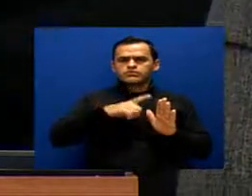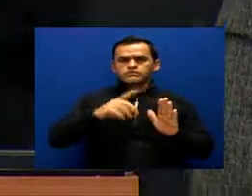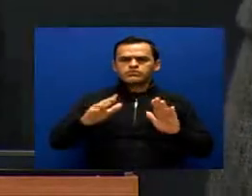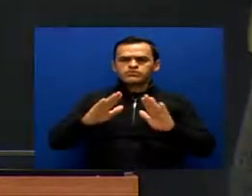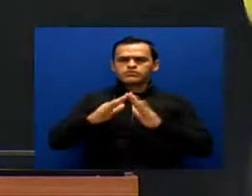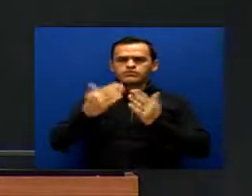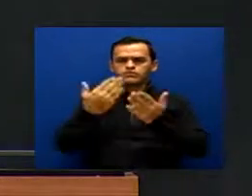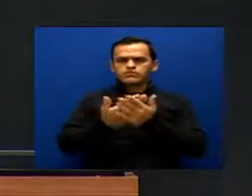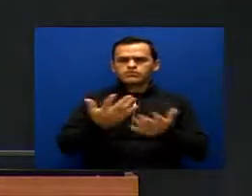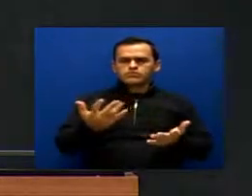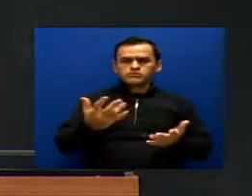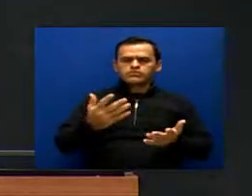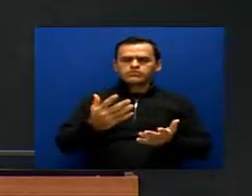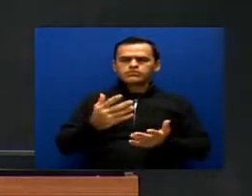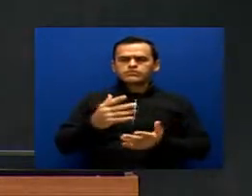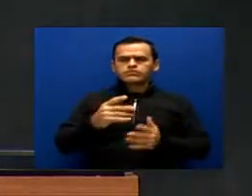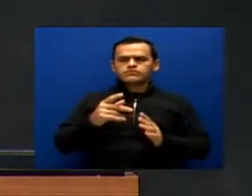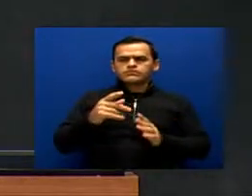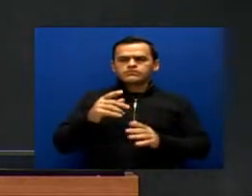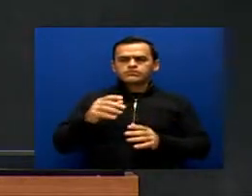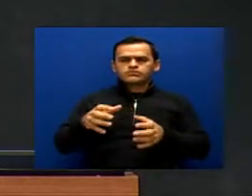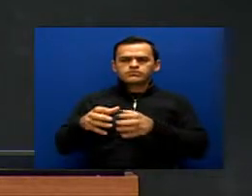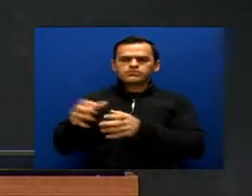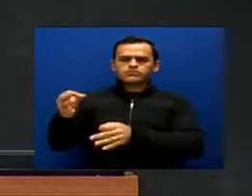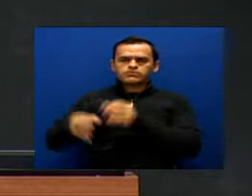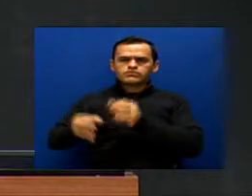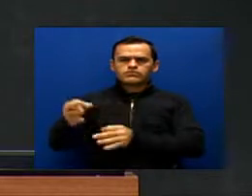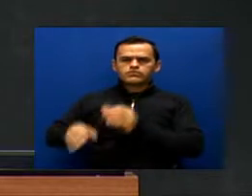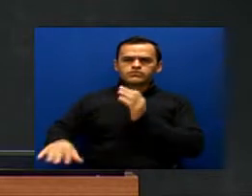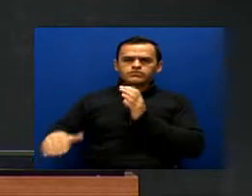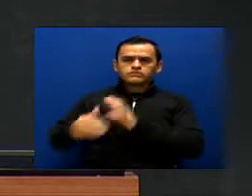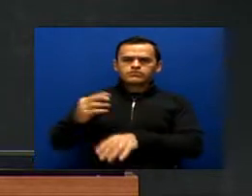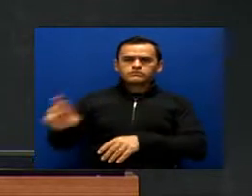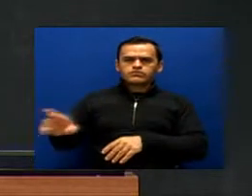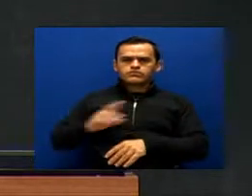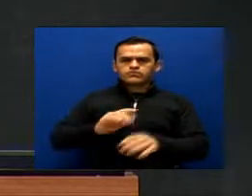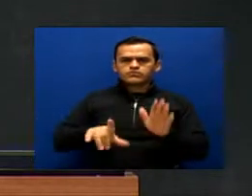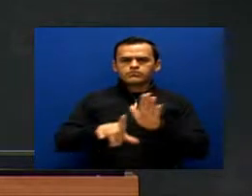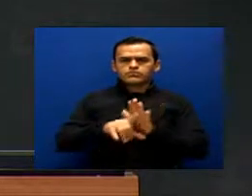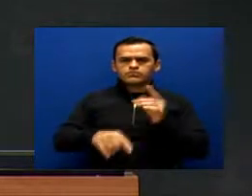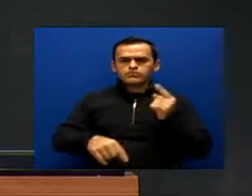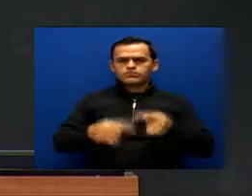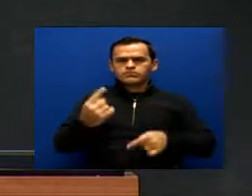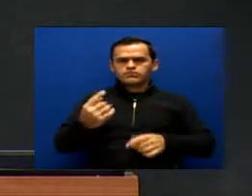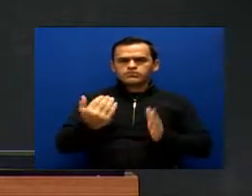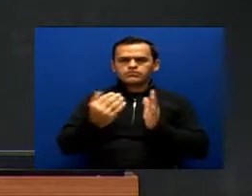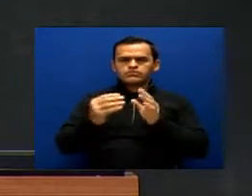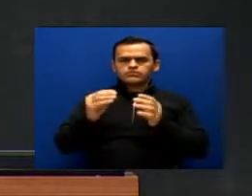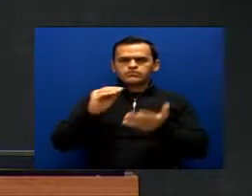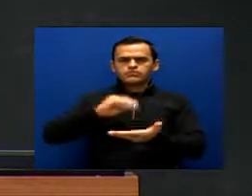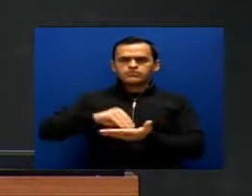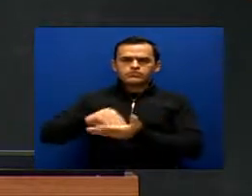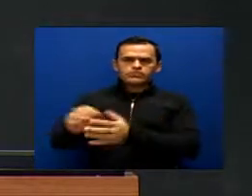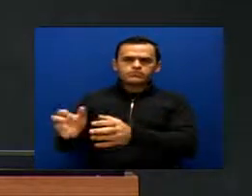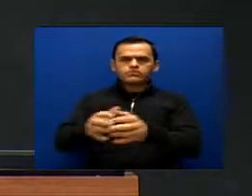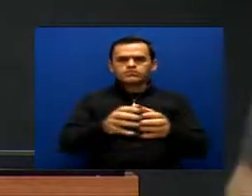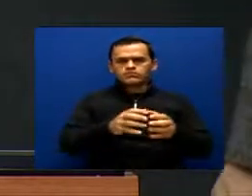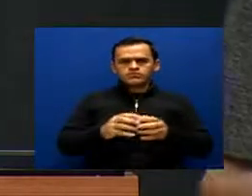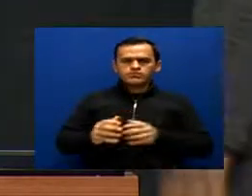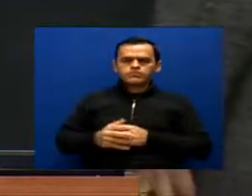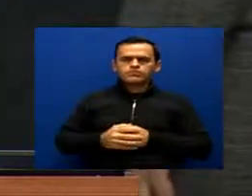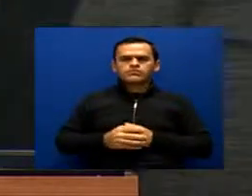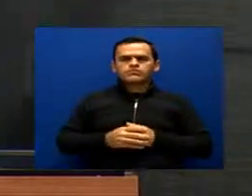período de recesso escolar e da outras providências. O parecer da Comissão de Justiça é pela inconstitucionalidade, falta as demais